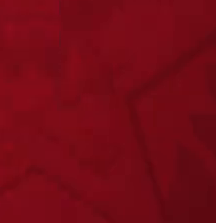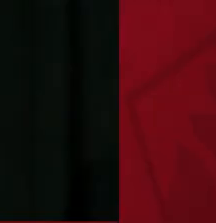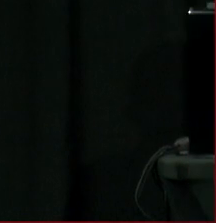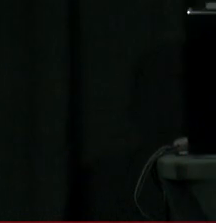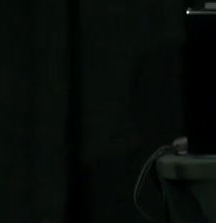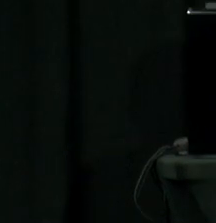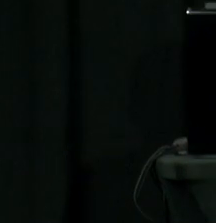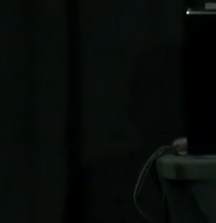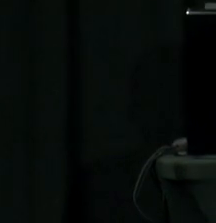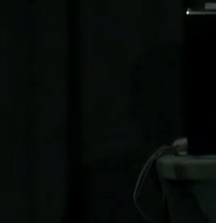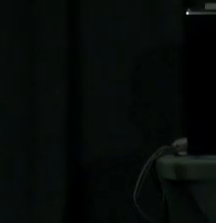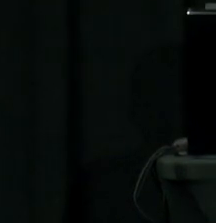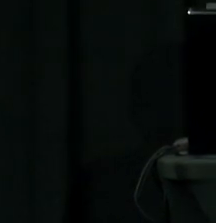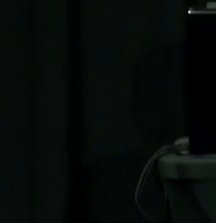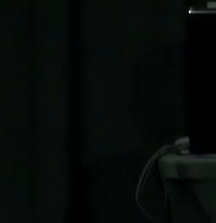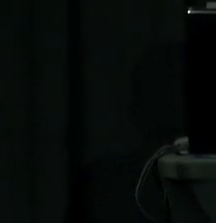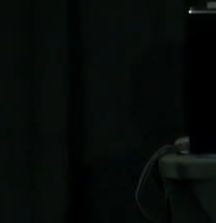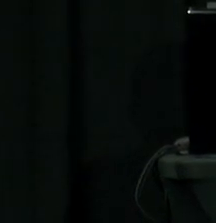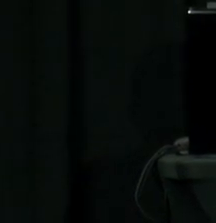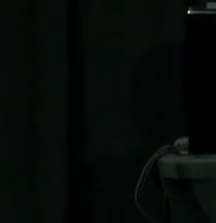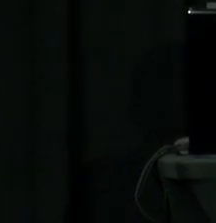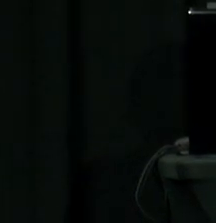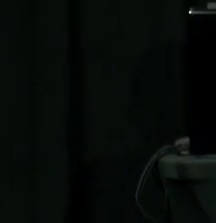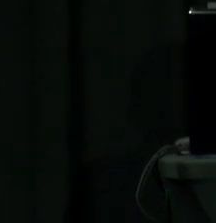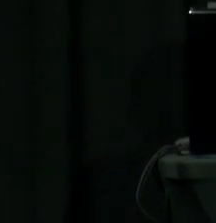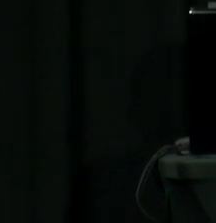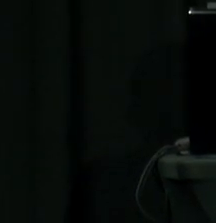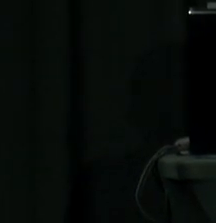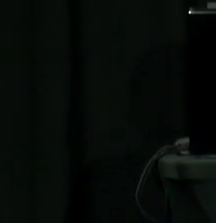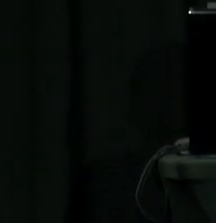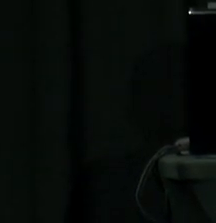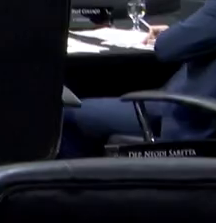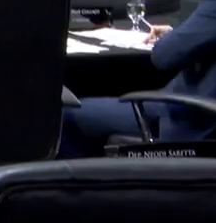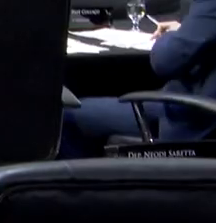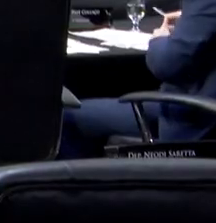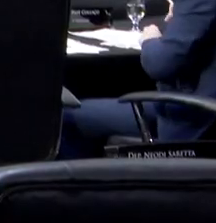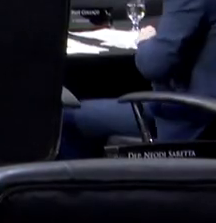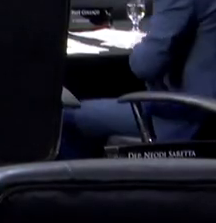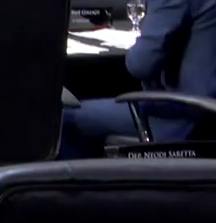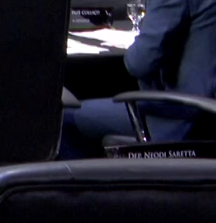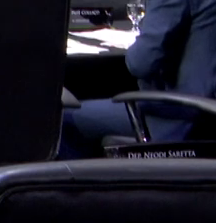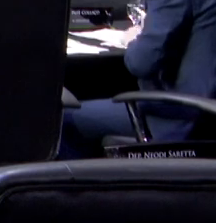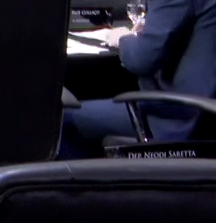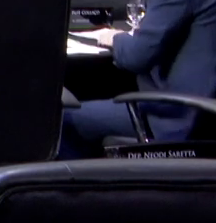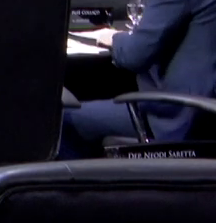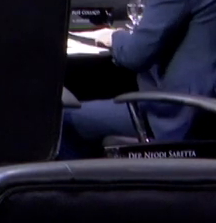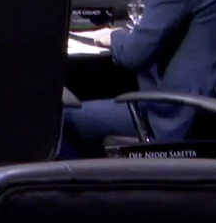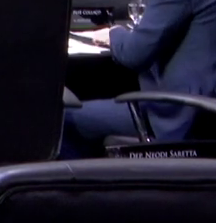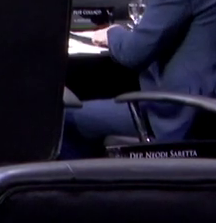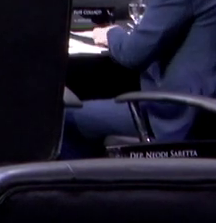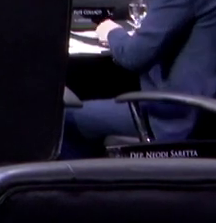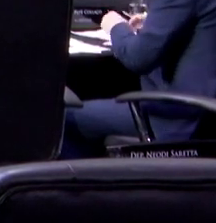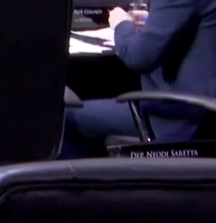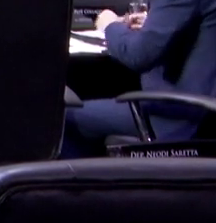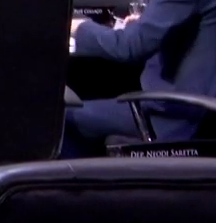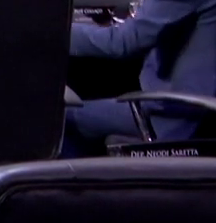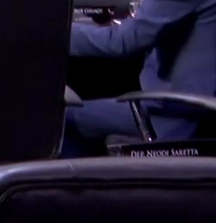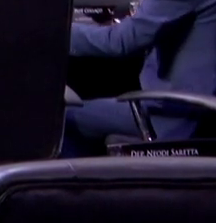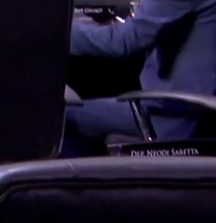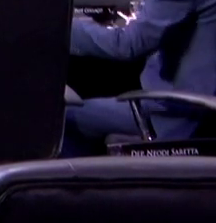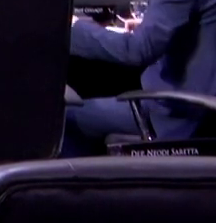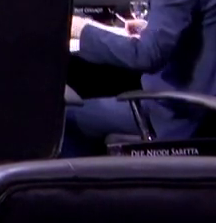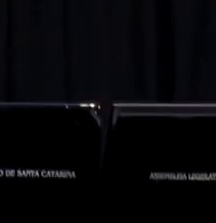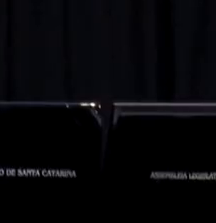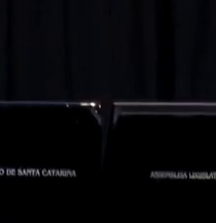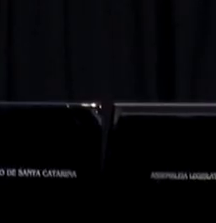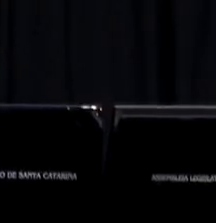com os pacientes. O representante do Geoparque Caminhos dos Cânions do Sul, Gislael Floriano, falou sobre os principais desafios enfrentados para